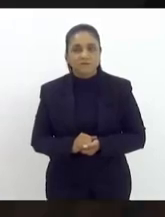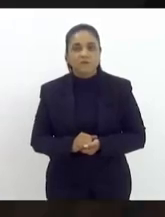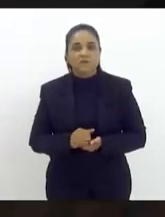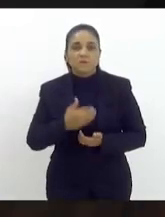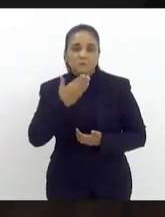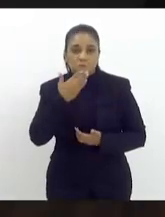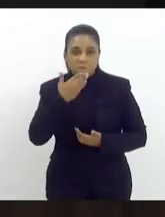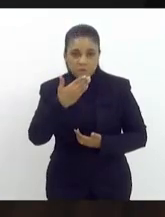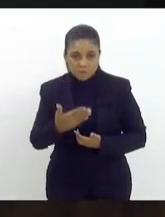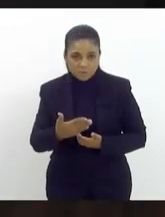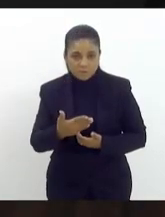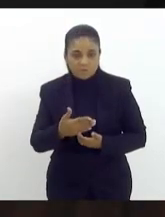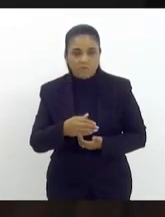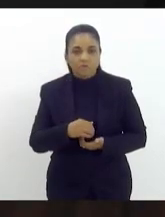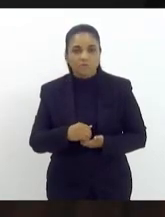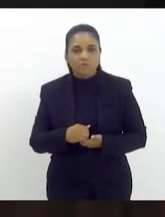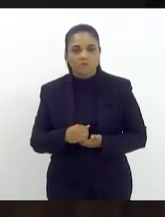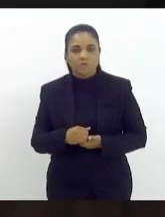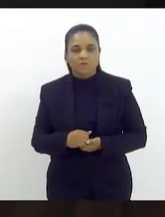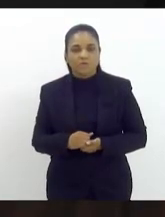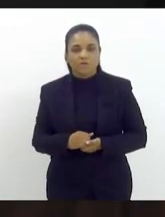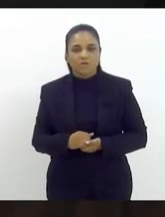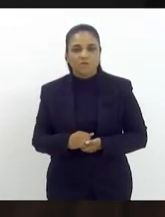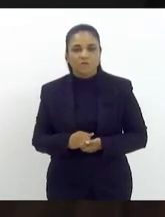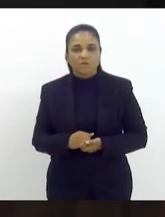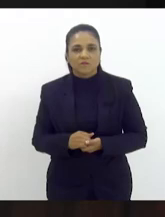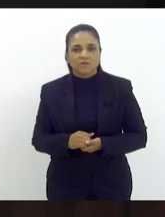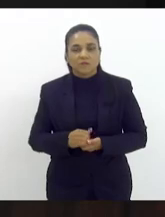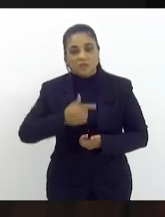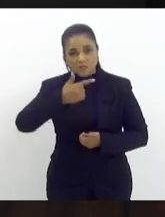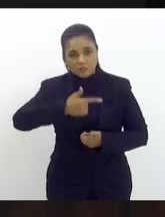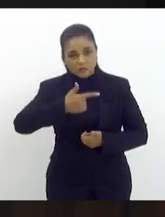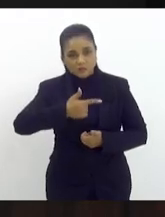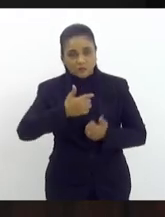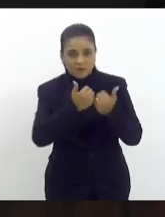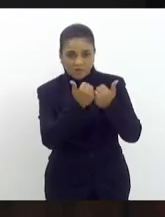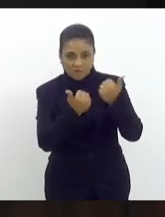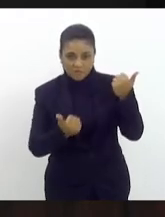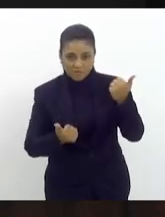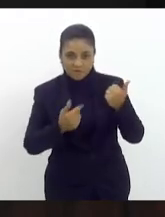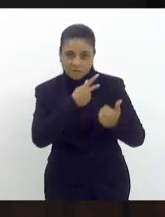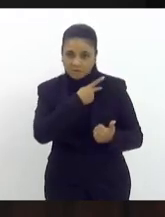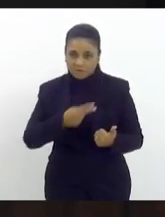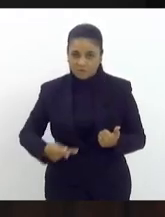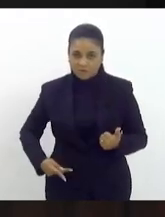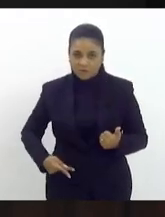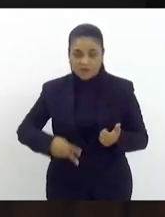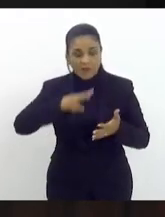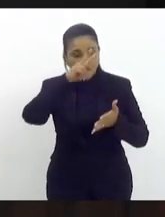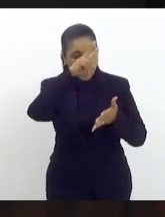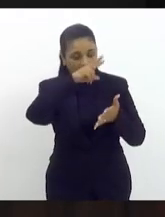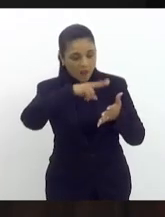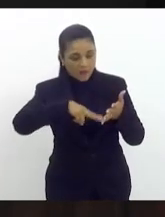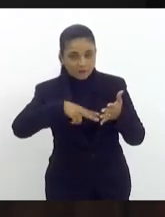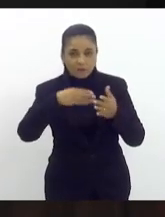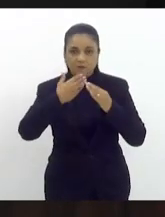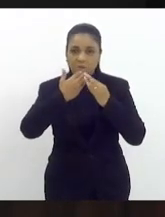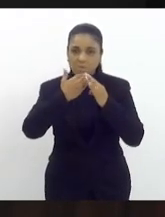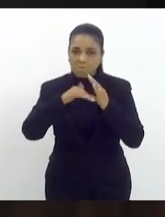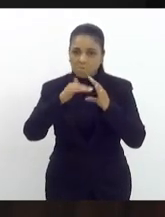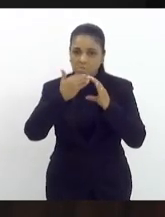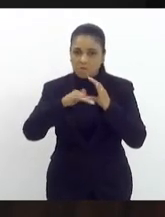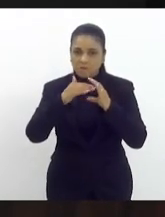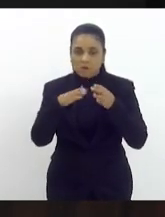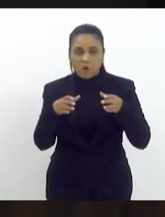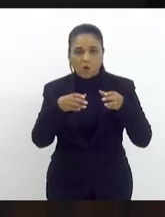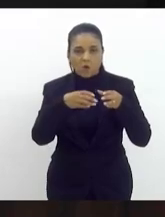Solicito que a nossa segunda vice-presidente Aju proceda na leitura na íntegra da mensagem do parecer da